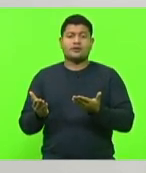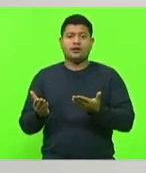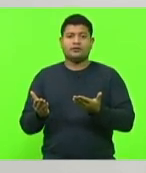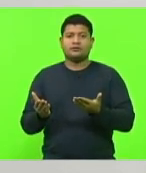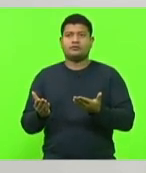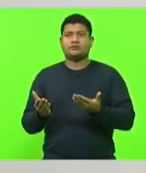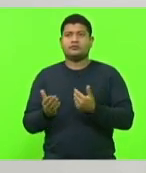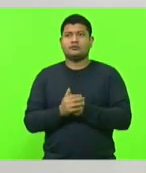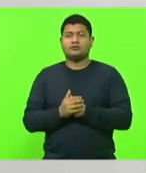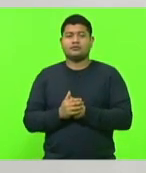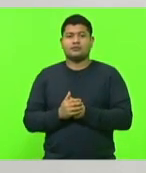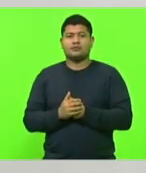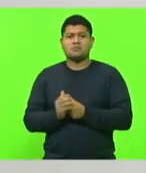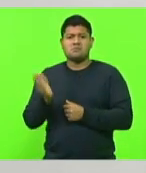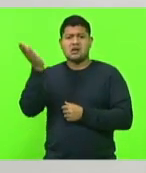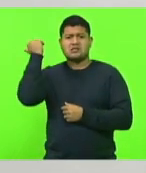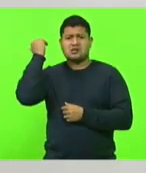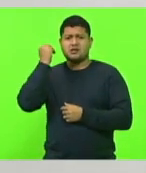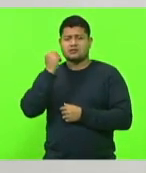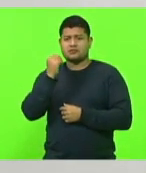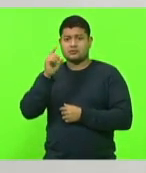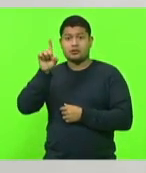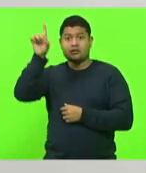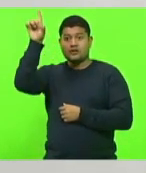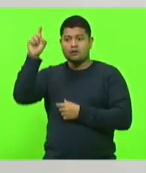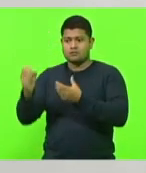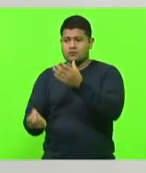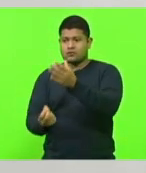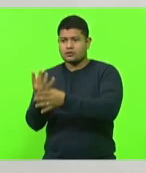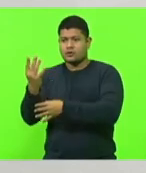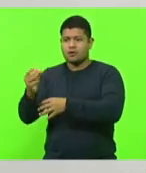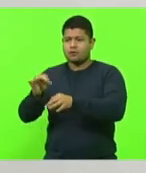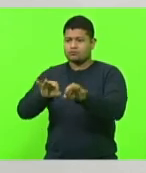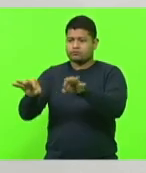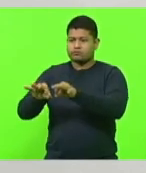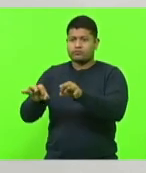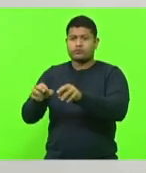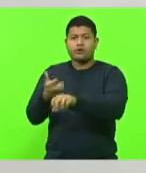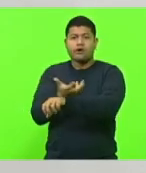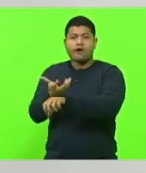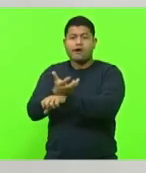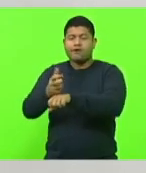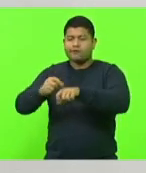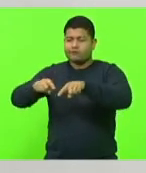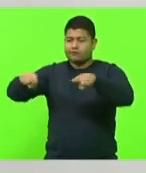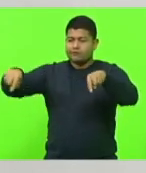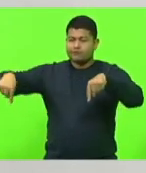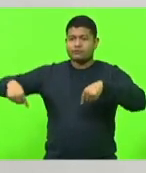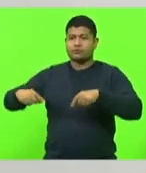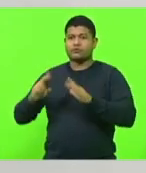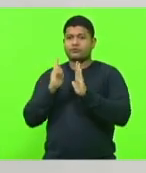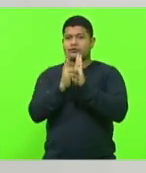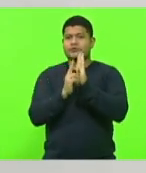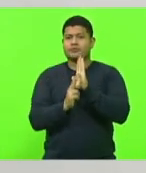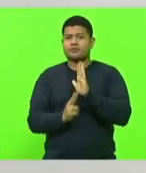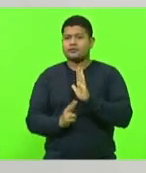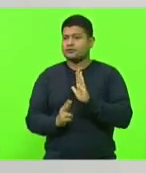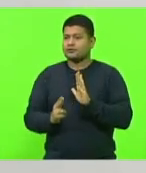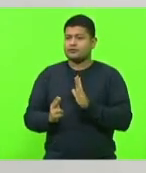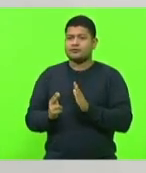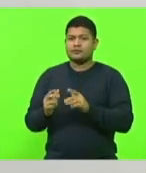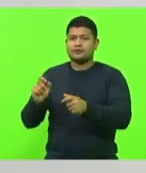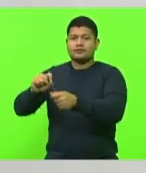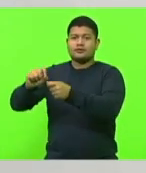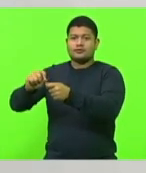Quando Deus criou o Jardim do Éden, Deus criou, nomeou os animais, aí fez Adão, Adão estava por